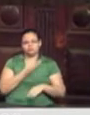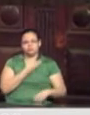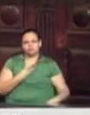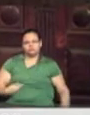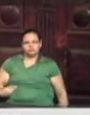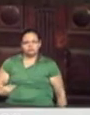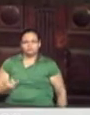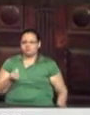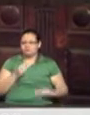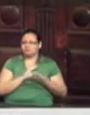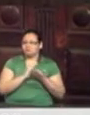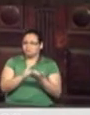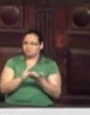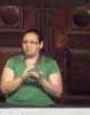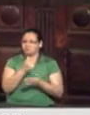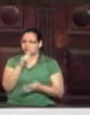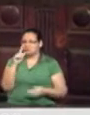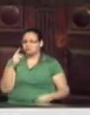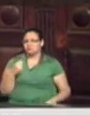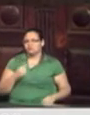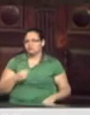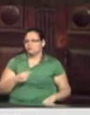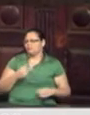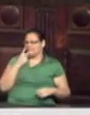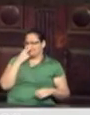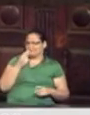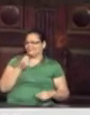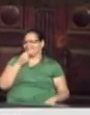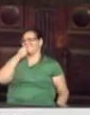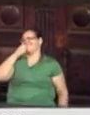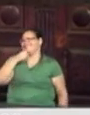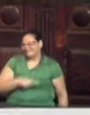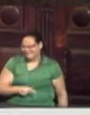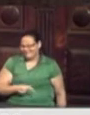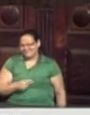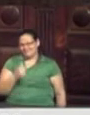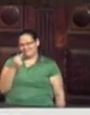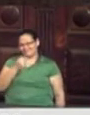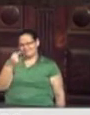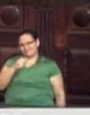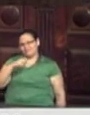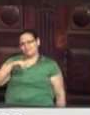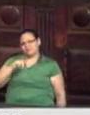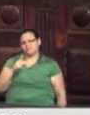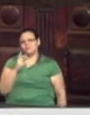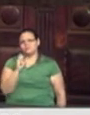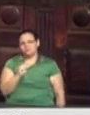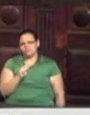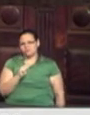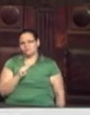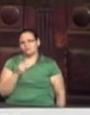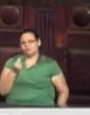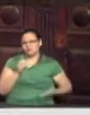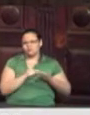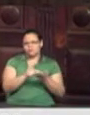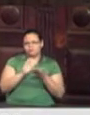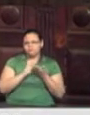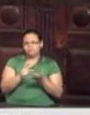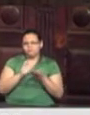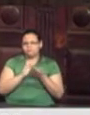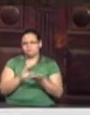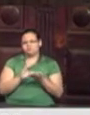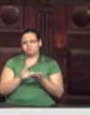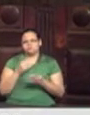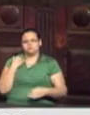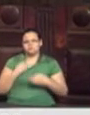de terceiros, parece piada, porque 7 bilhões dos depósitos